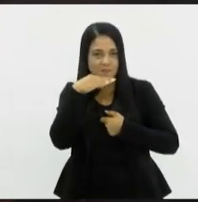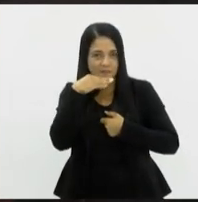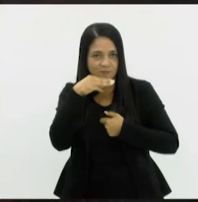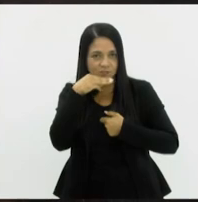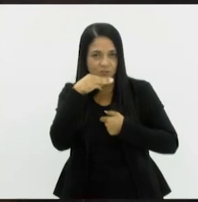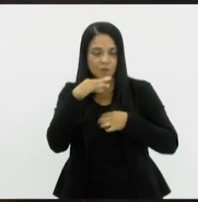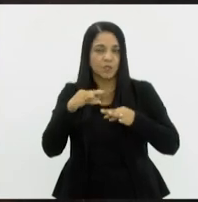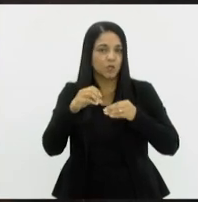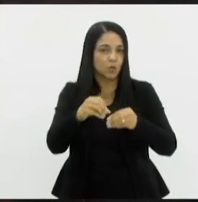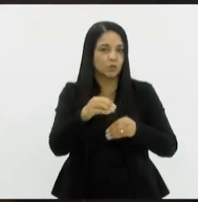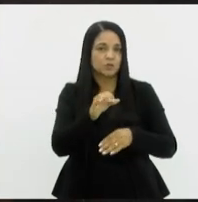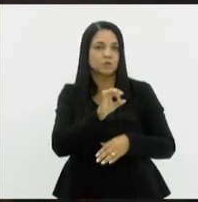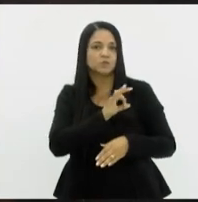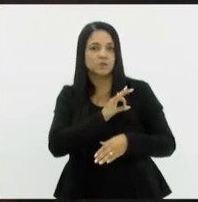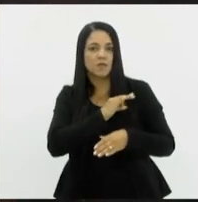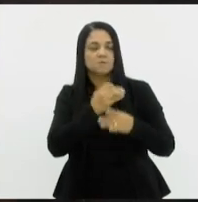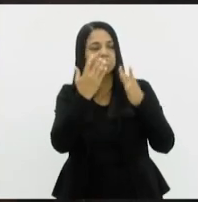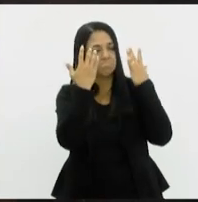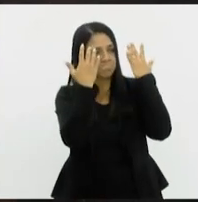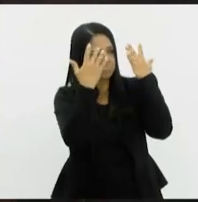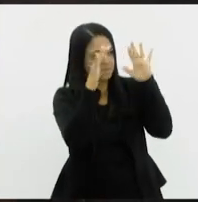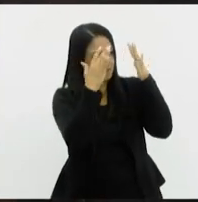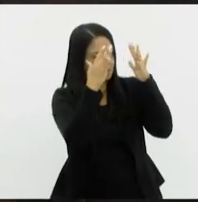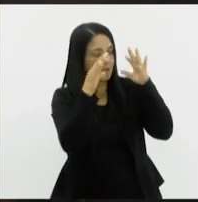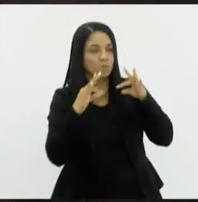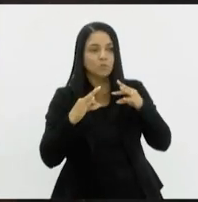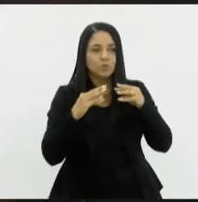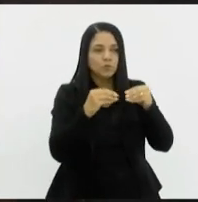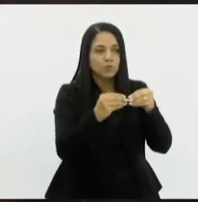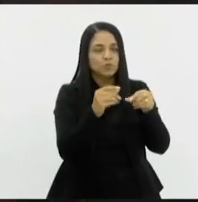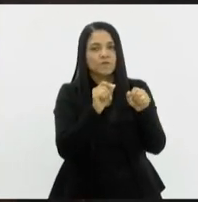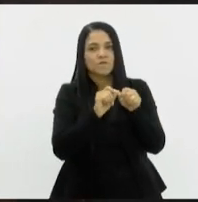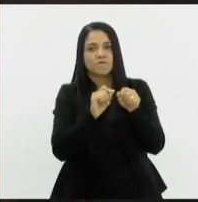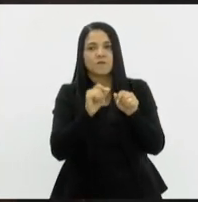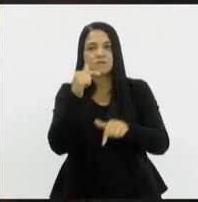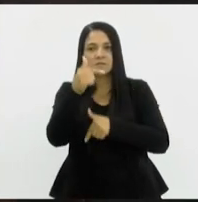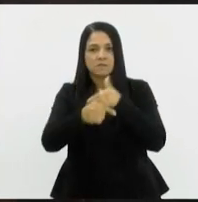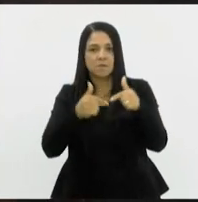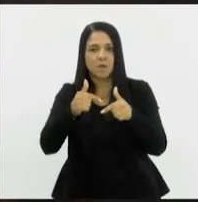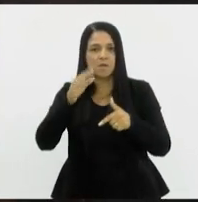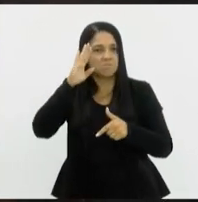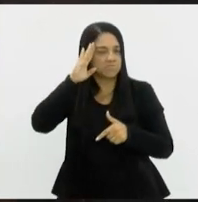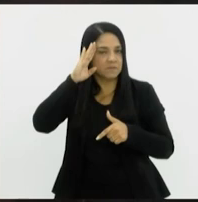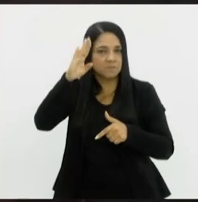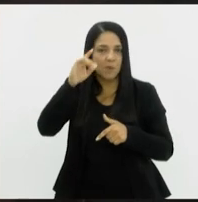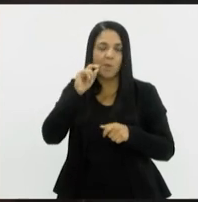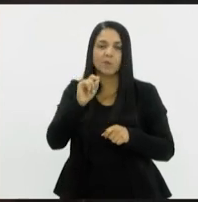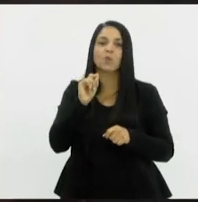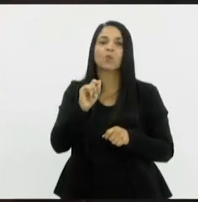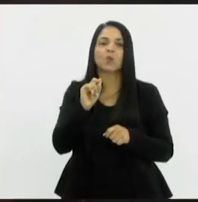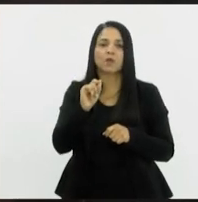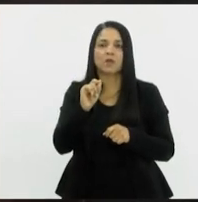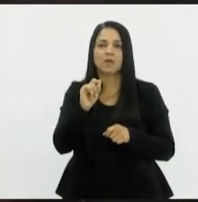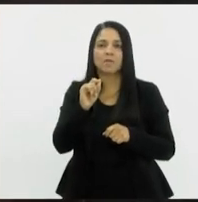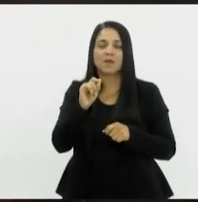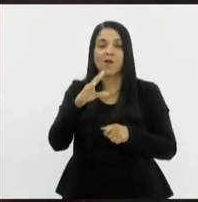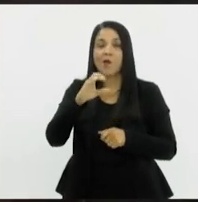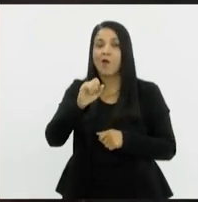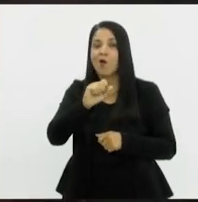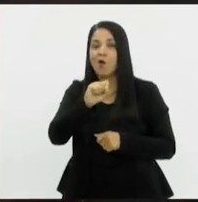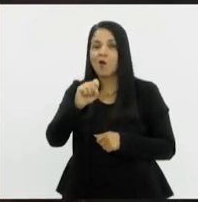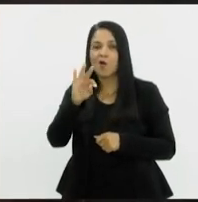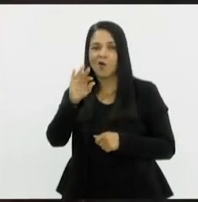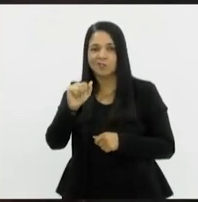parabenizar por tudo que o senhor tem feito pelo Estado do Rio de Janeiro e o principal, por nossa princesinha da Costa Verde. Então, estou